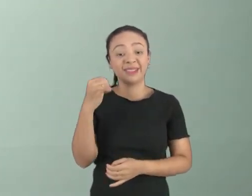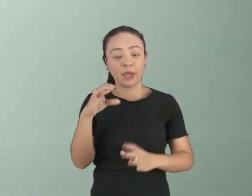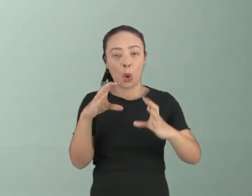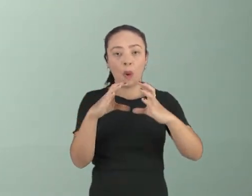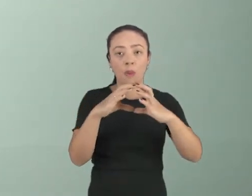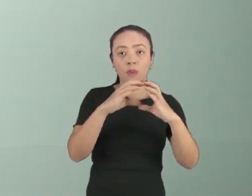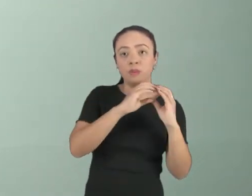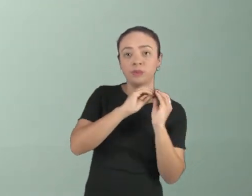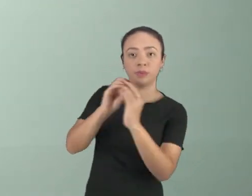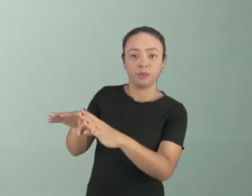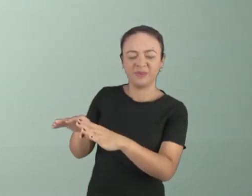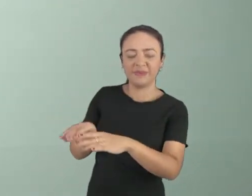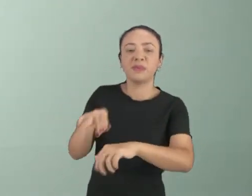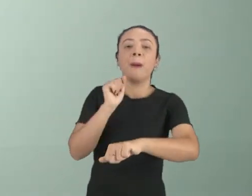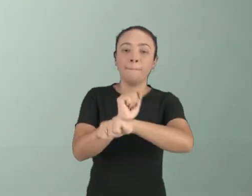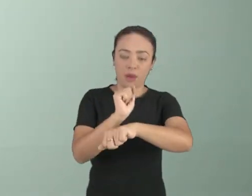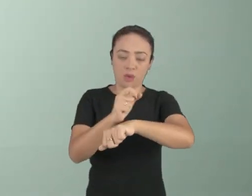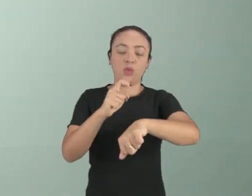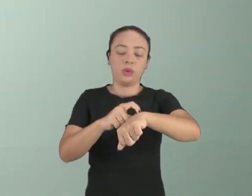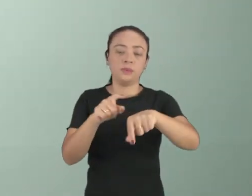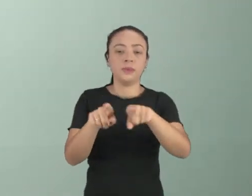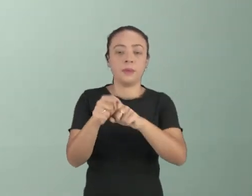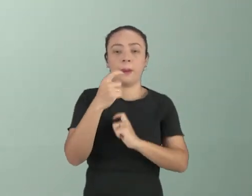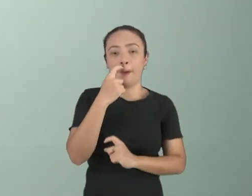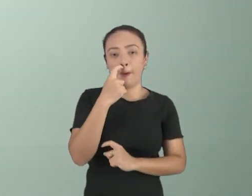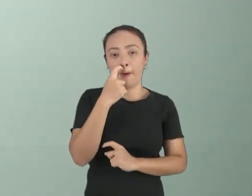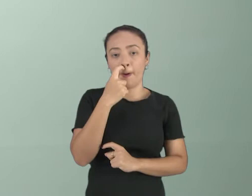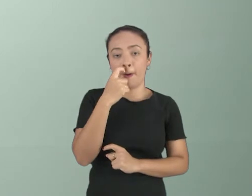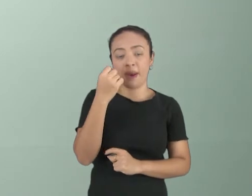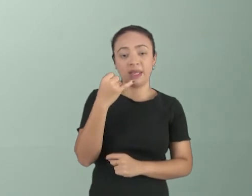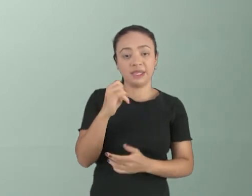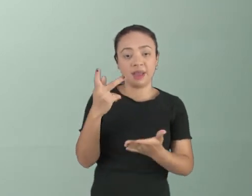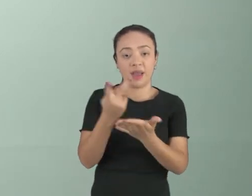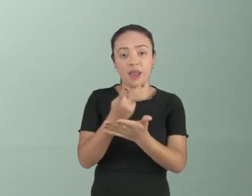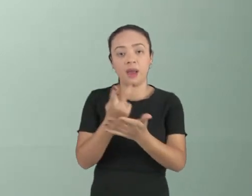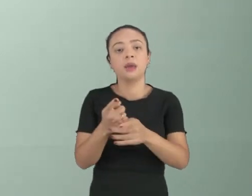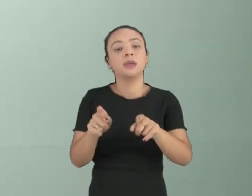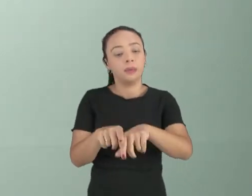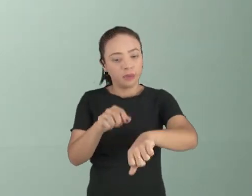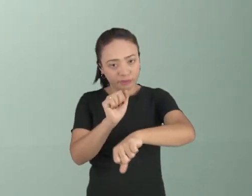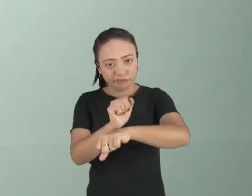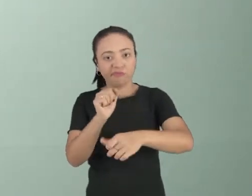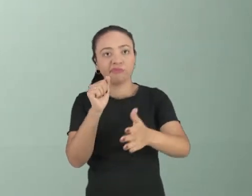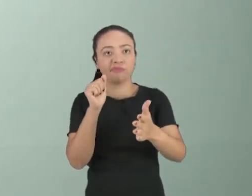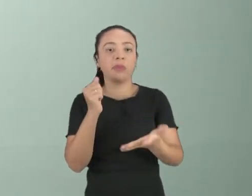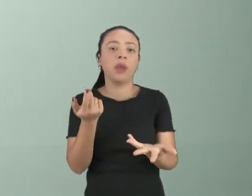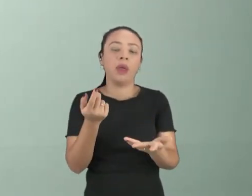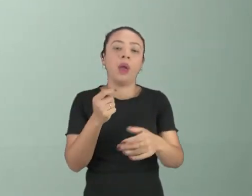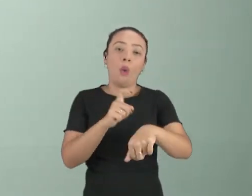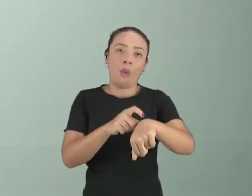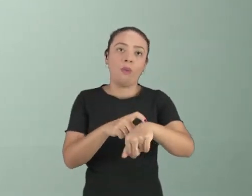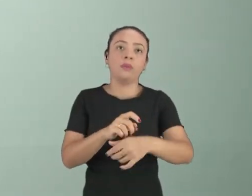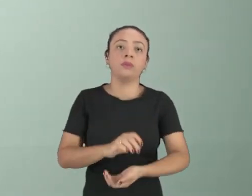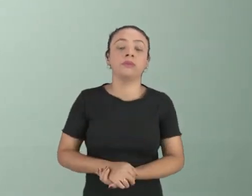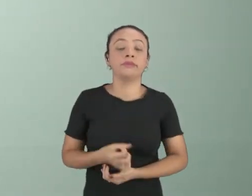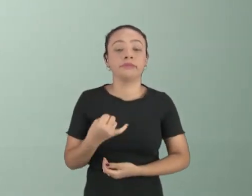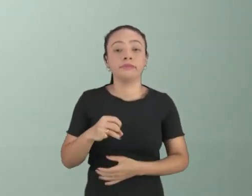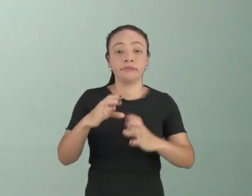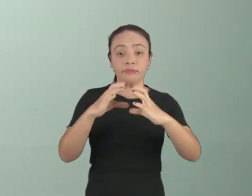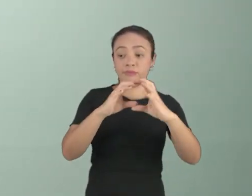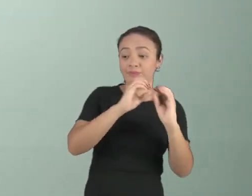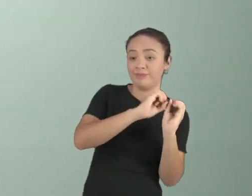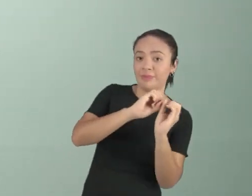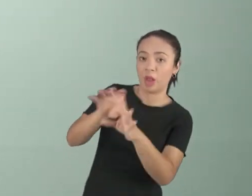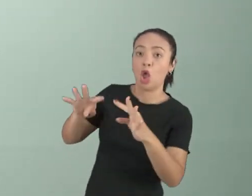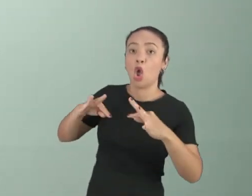bola sair, bola saiu, cronômetro parou. Foi falta, cronômetro parou, certo? Quando a bola sai, né,